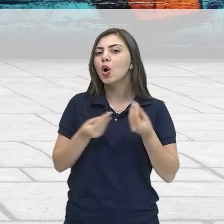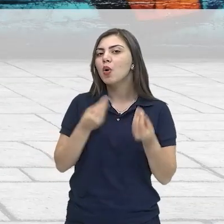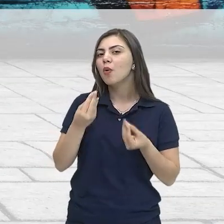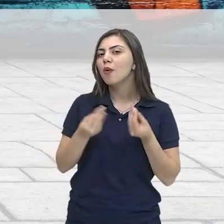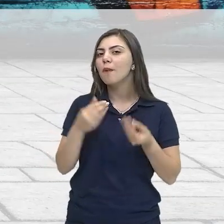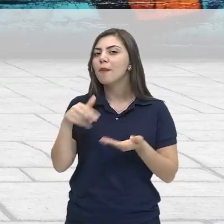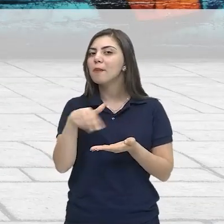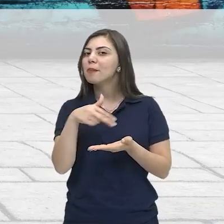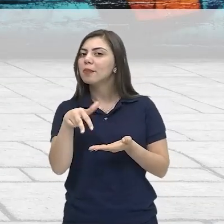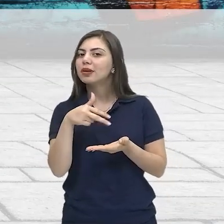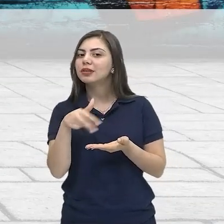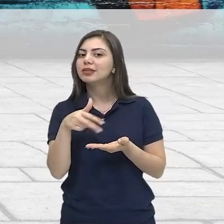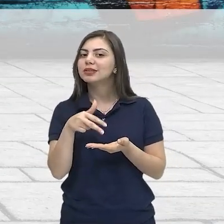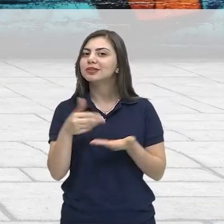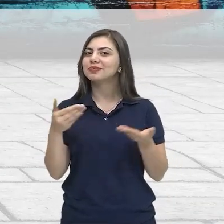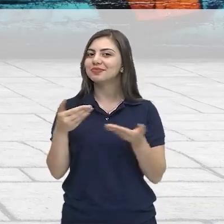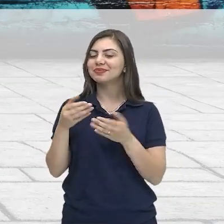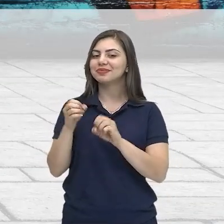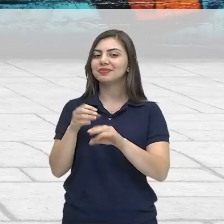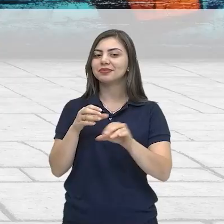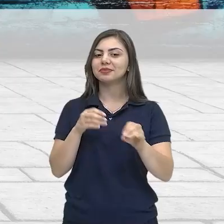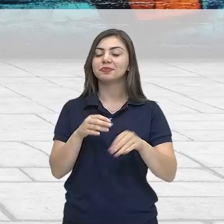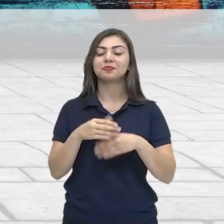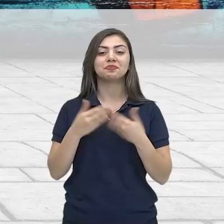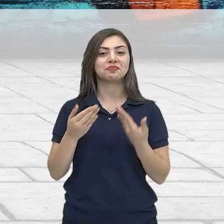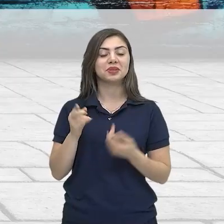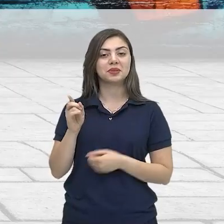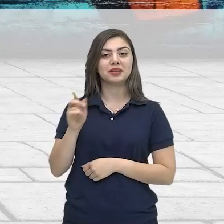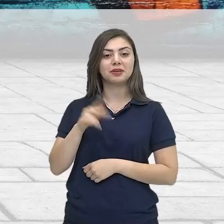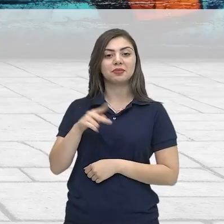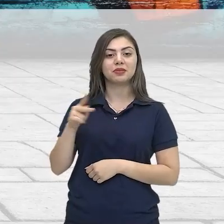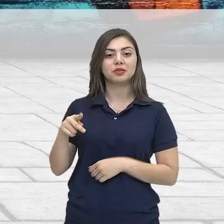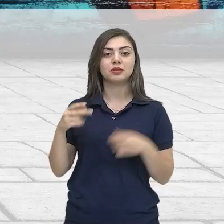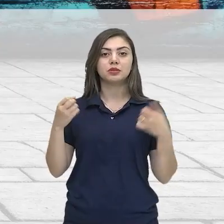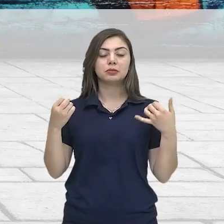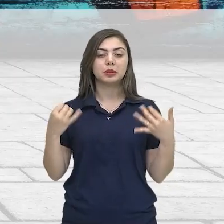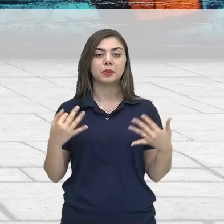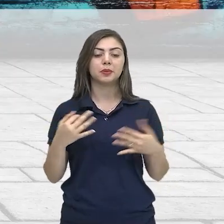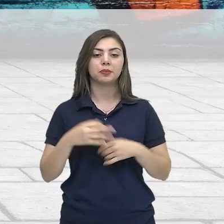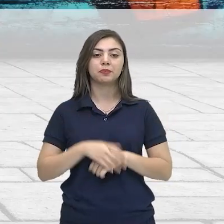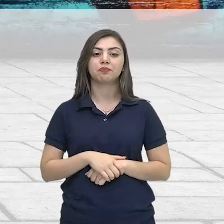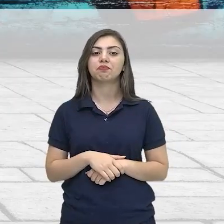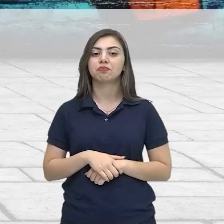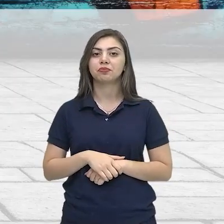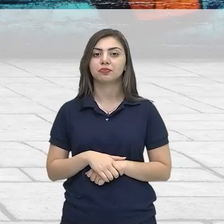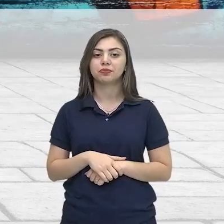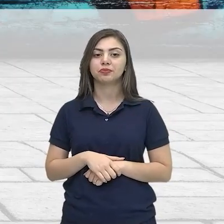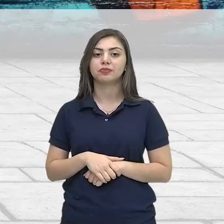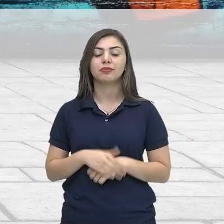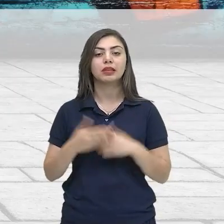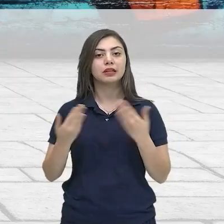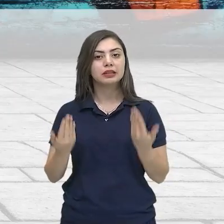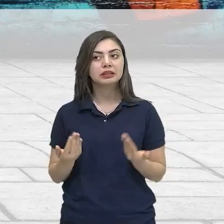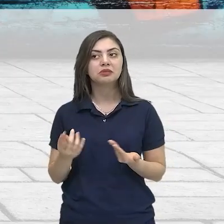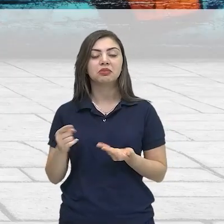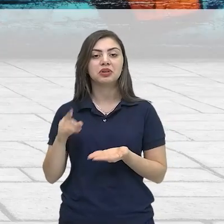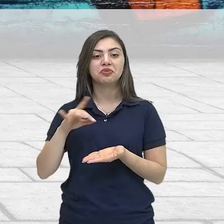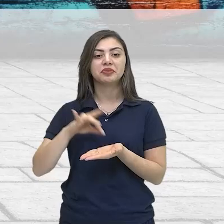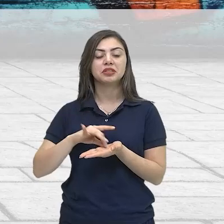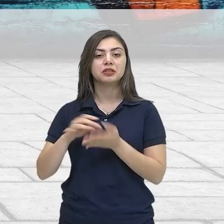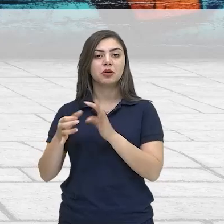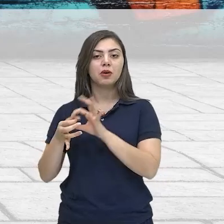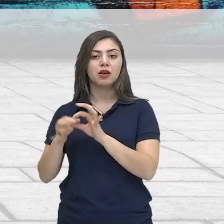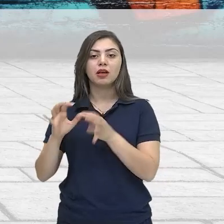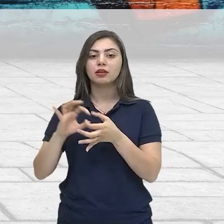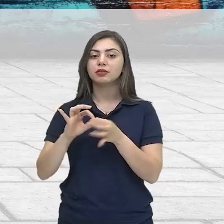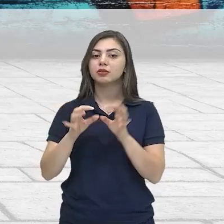breaking. Como a professora falou, se foi colocado nas Olimpíadas. E quando a gente fala em break, a gente pensa